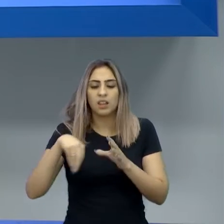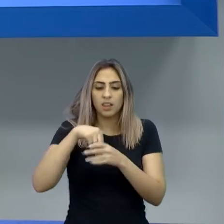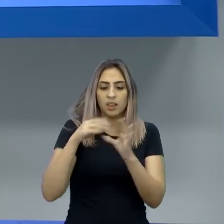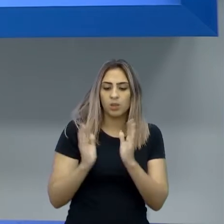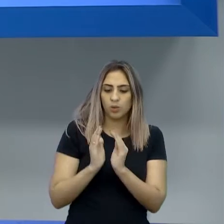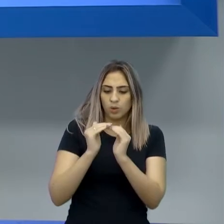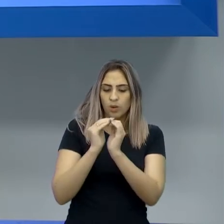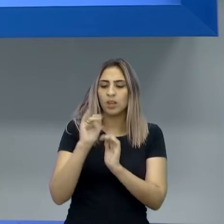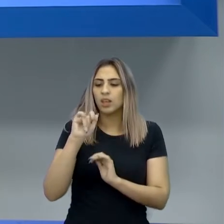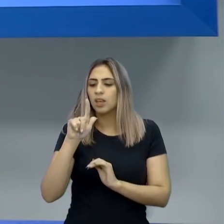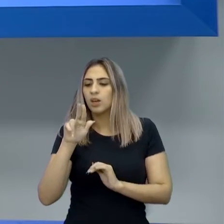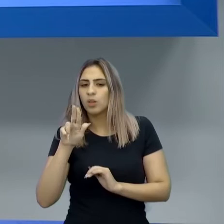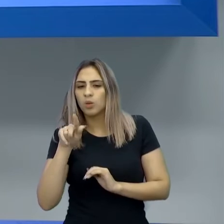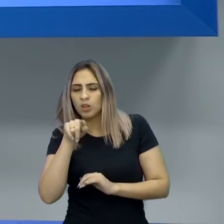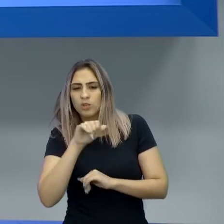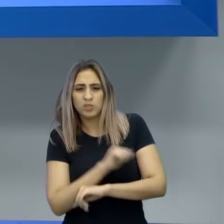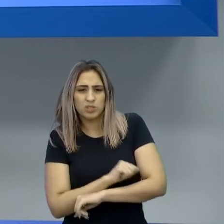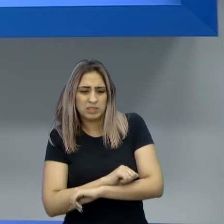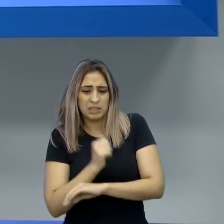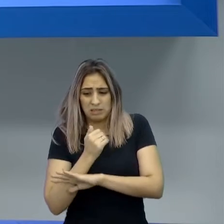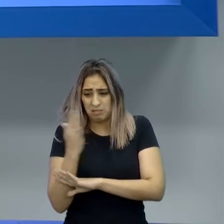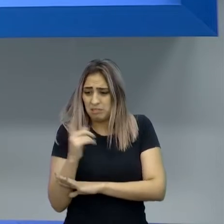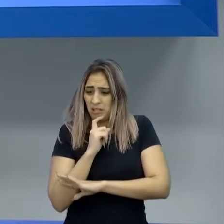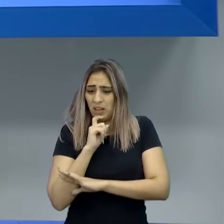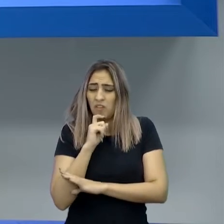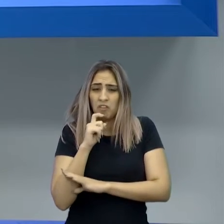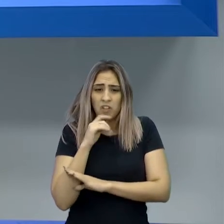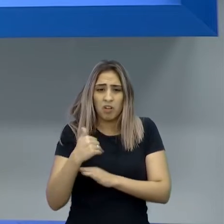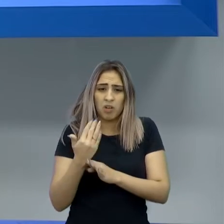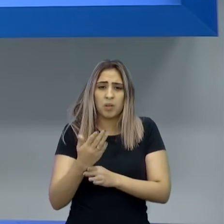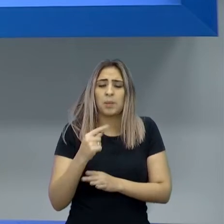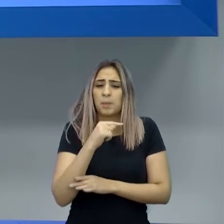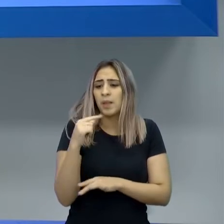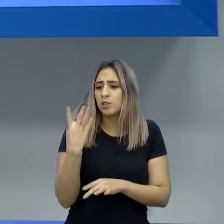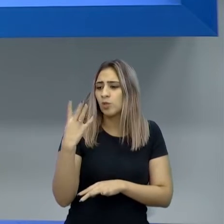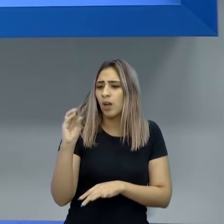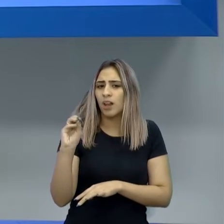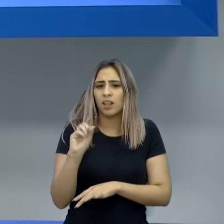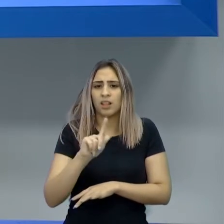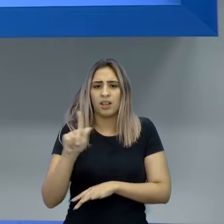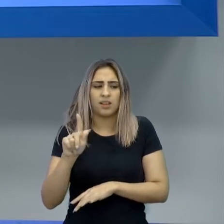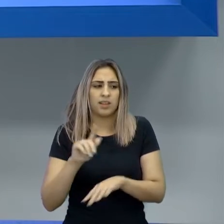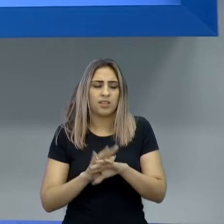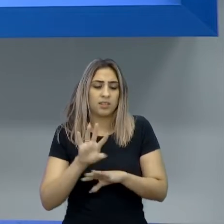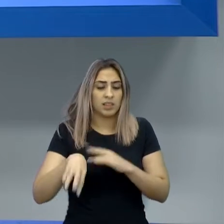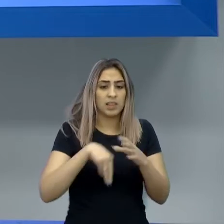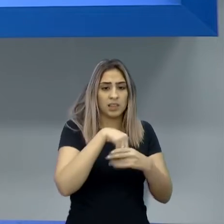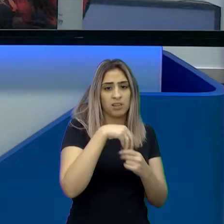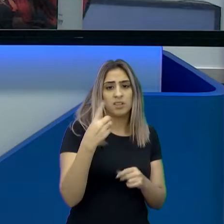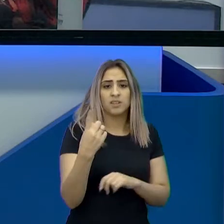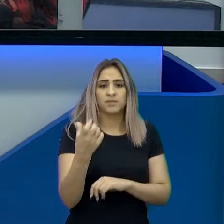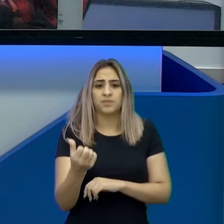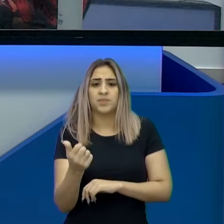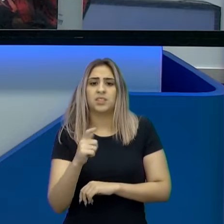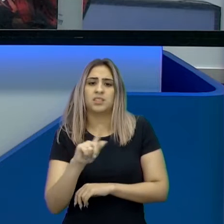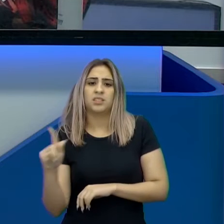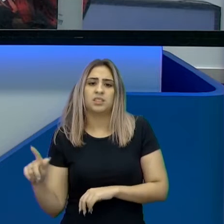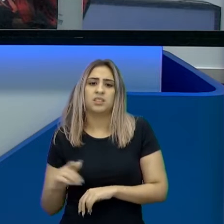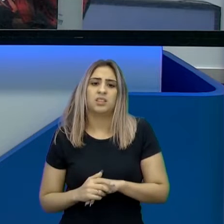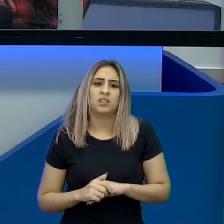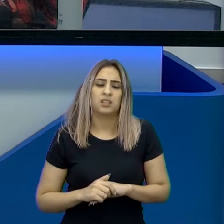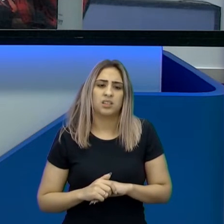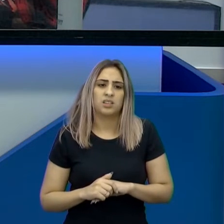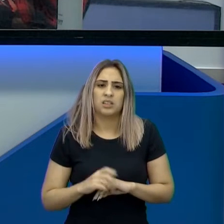terem uma ideia, a temperatura do lado de fora dá às vezes menos 40 graus e dentro tá 16 graus. Uau, mas